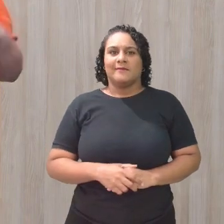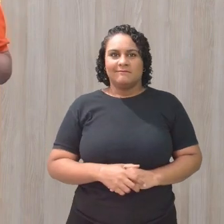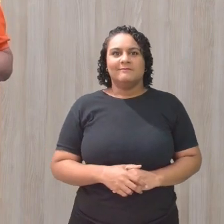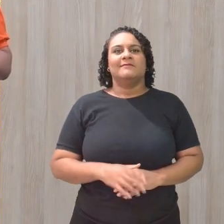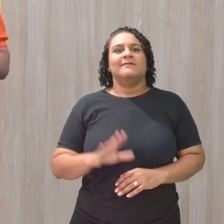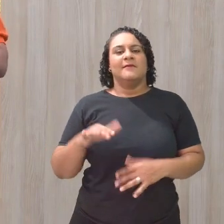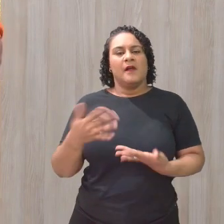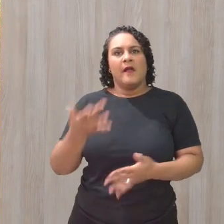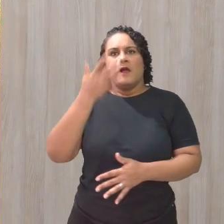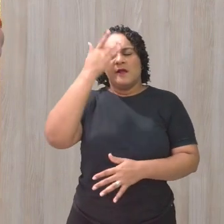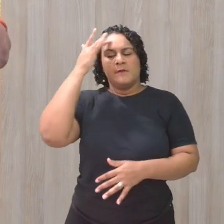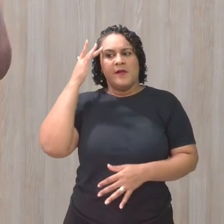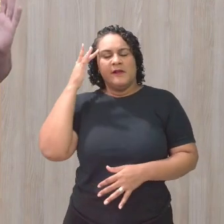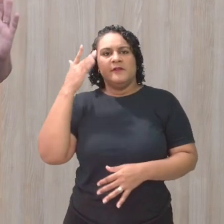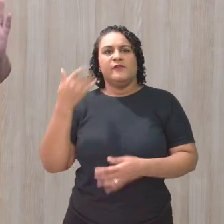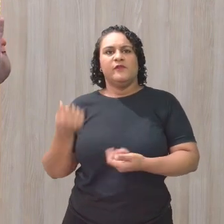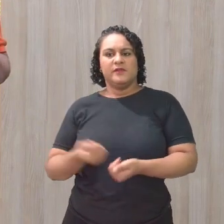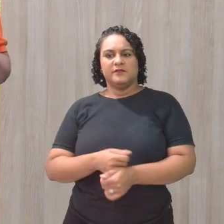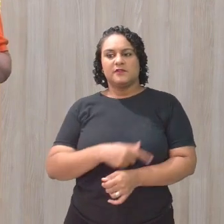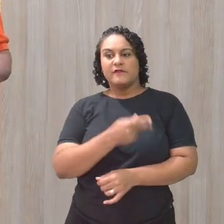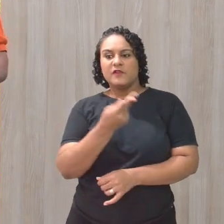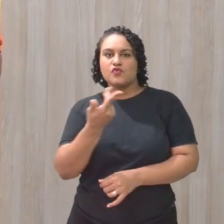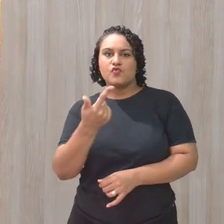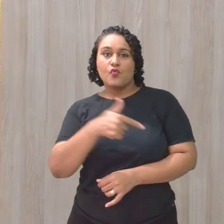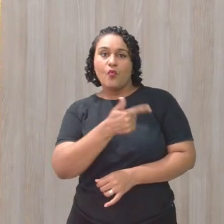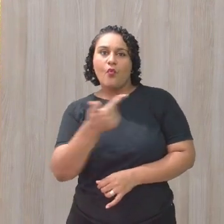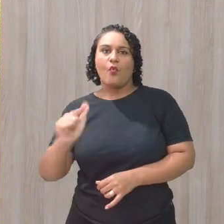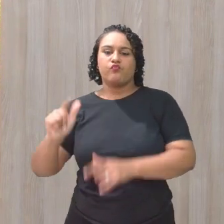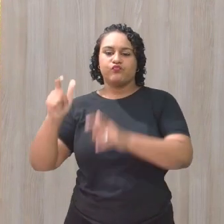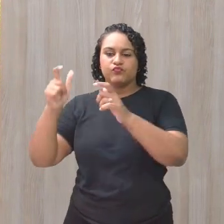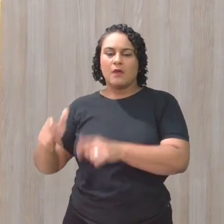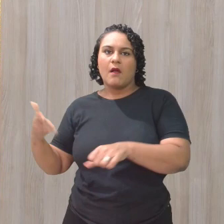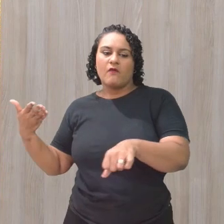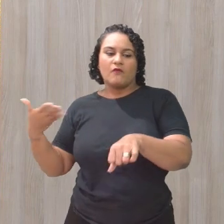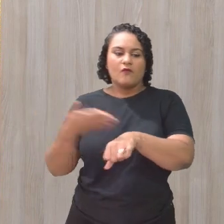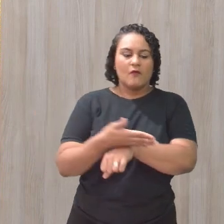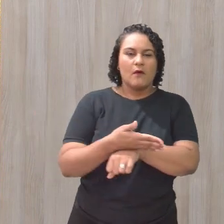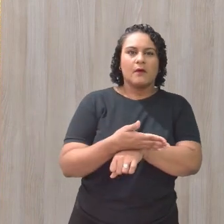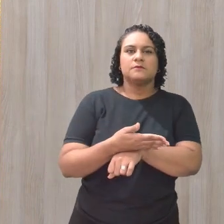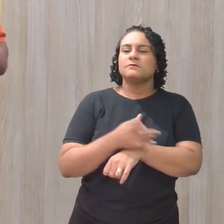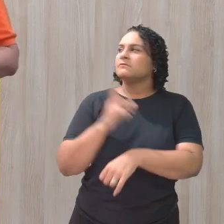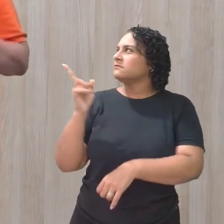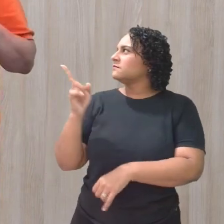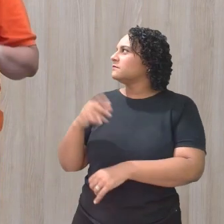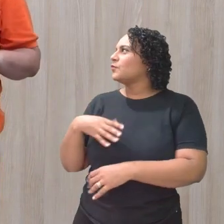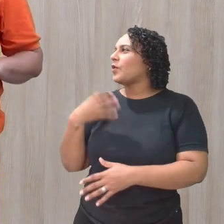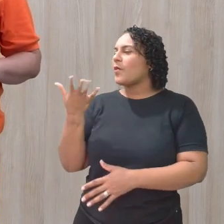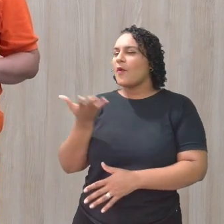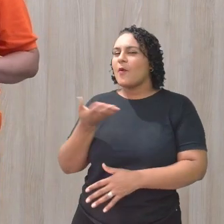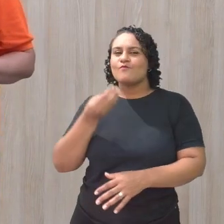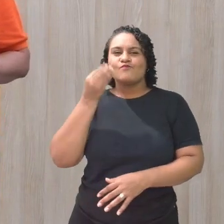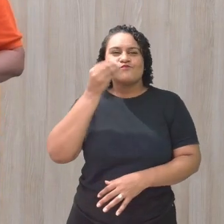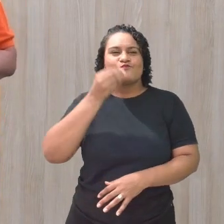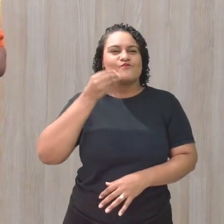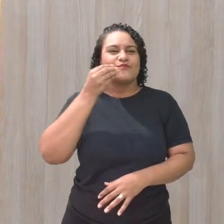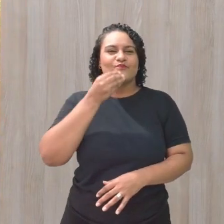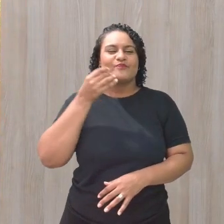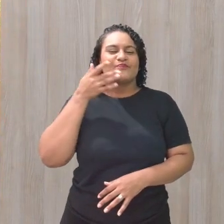vêm nos visitar ficam enlouquecidos. Eles enlouquecem, não é, com esse prato. Só que aqui no